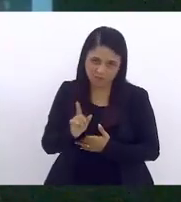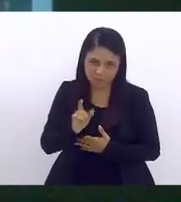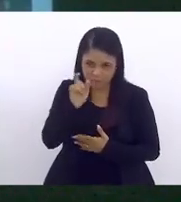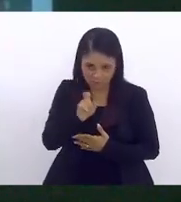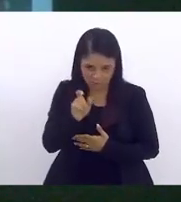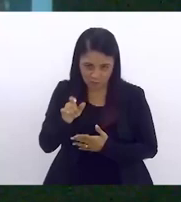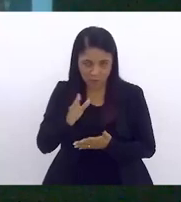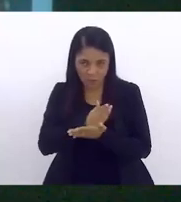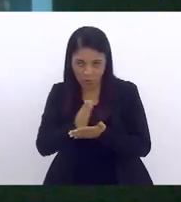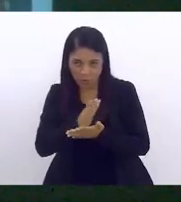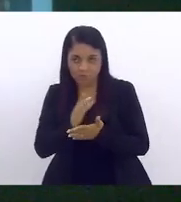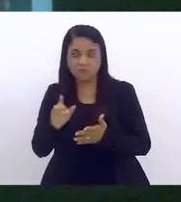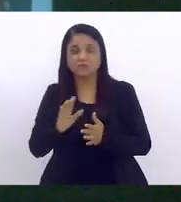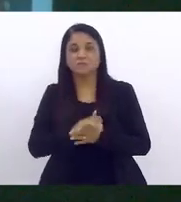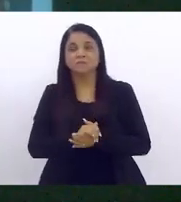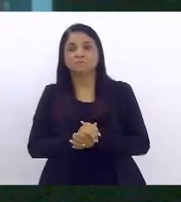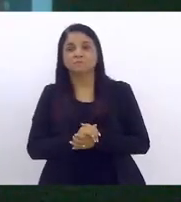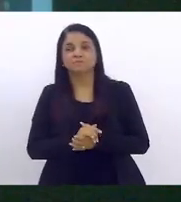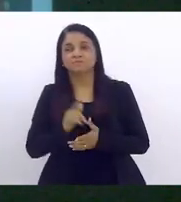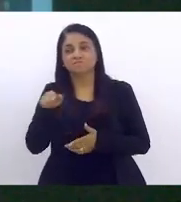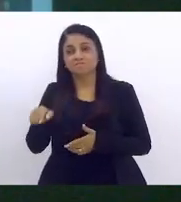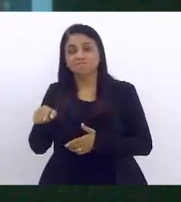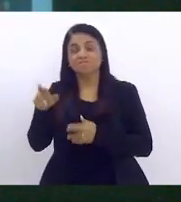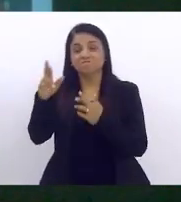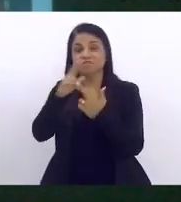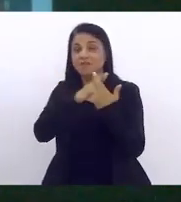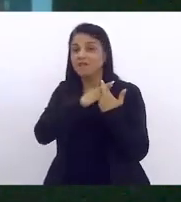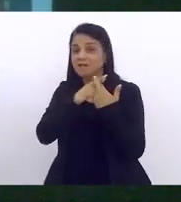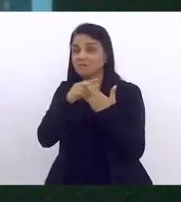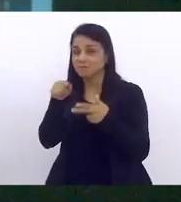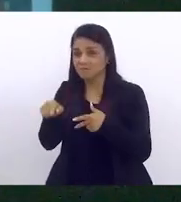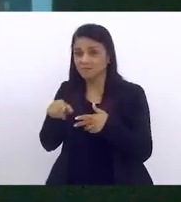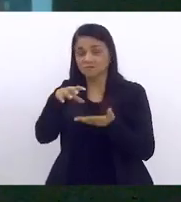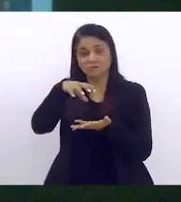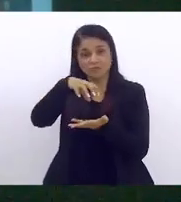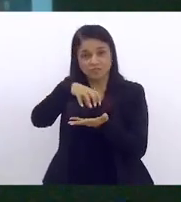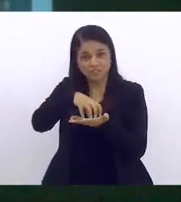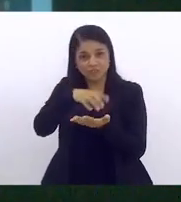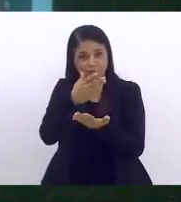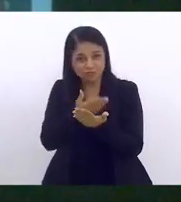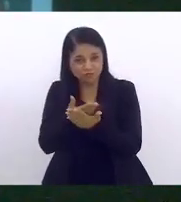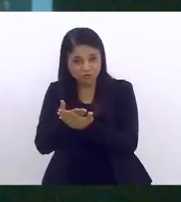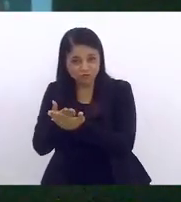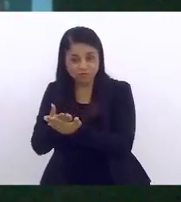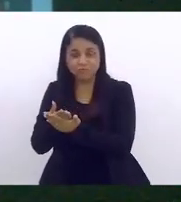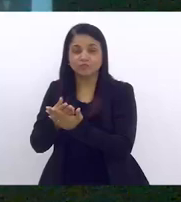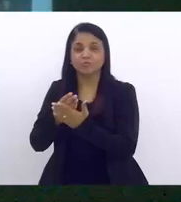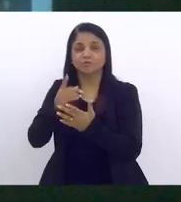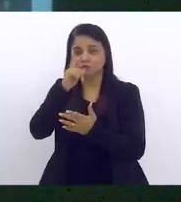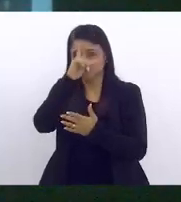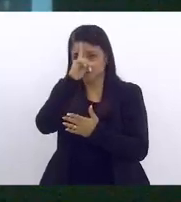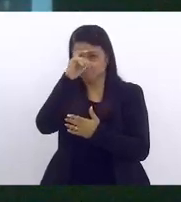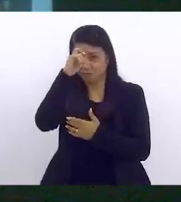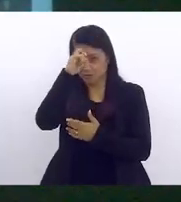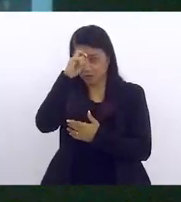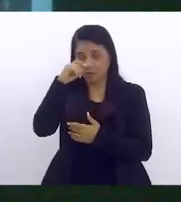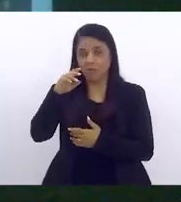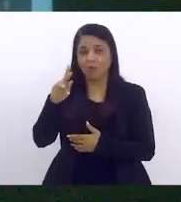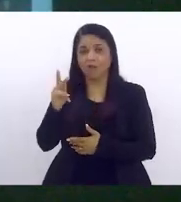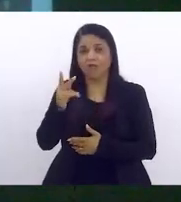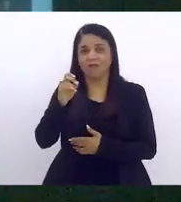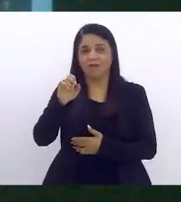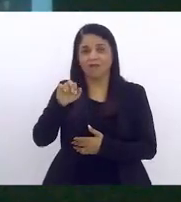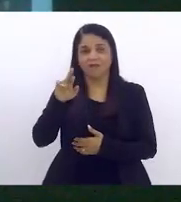aqui a responsável pelo Centro de Estudos da Maternidade Herculano Pinheiro, acolhendo a Maria da Graça